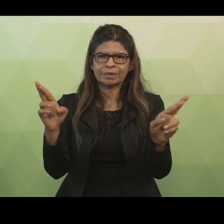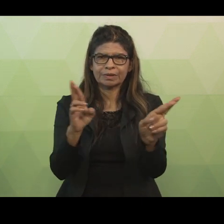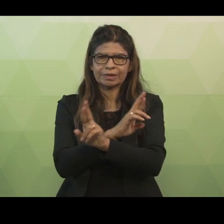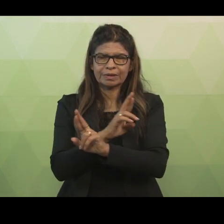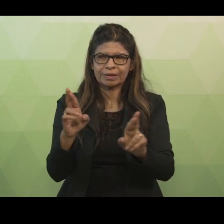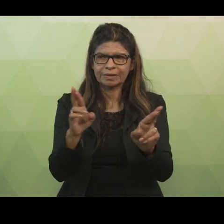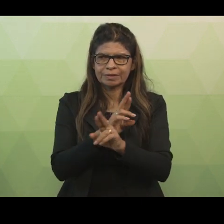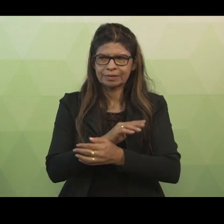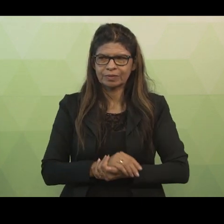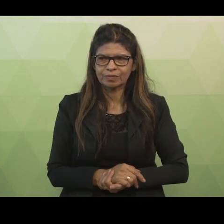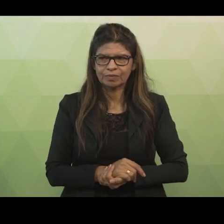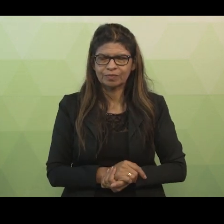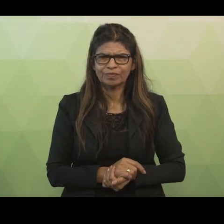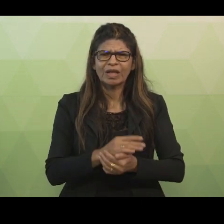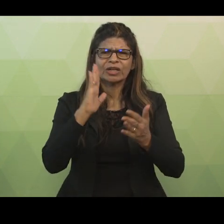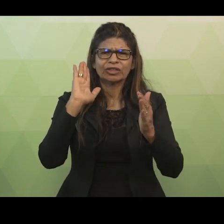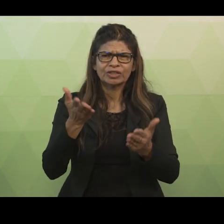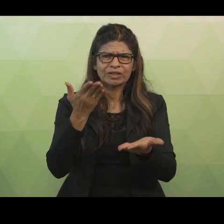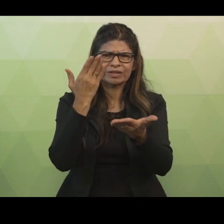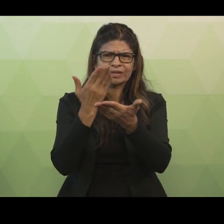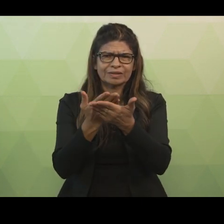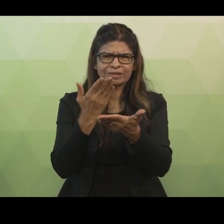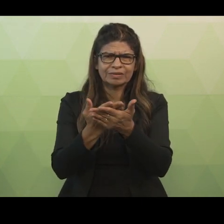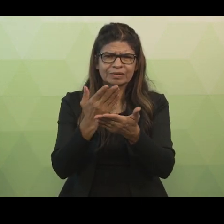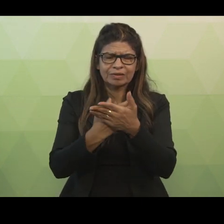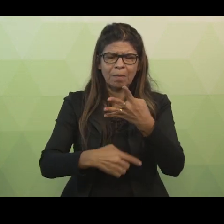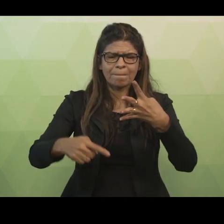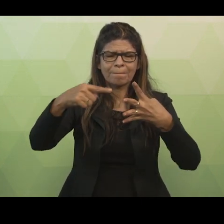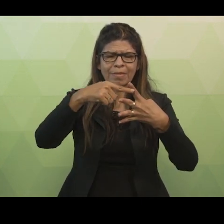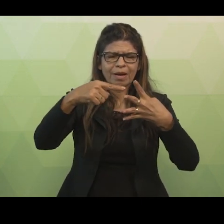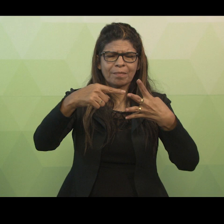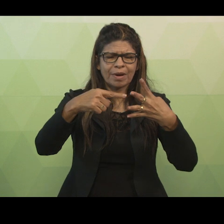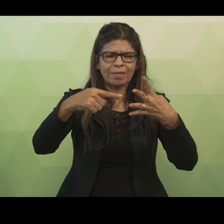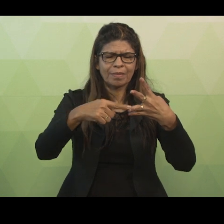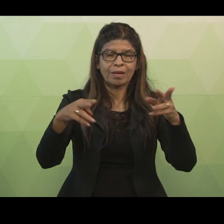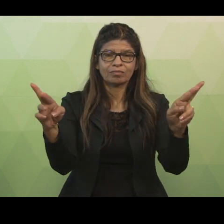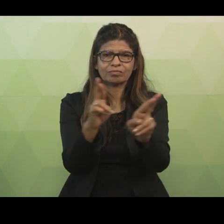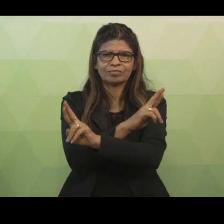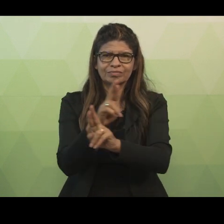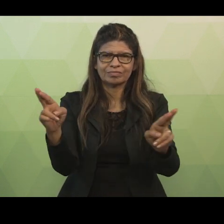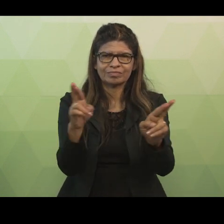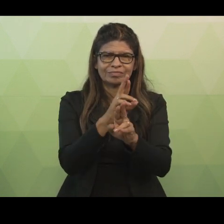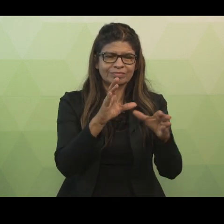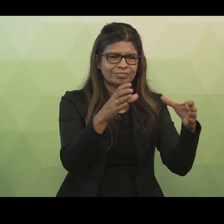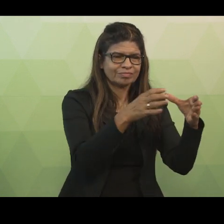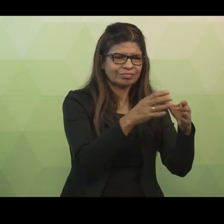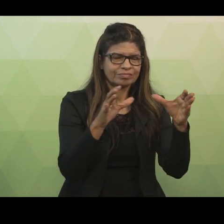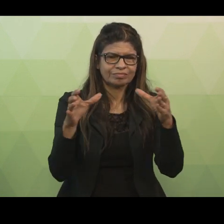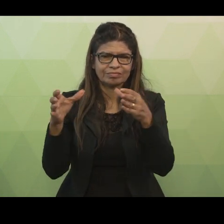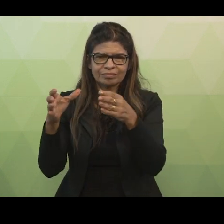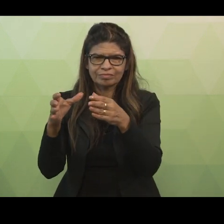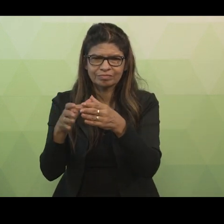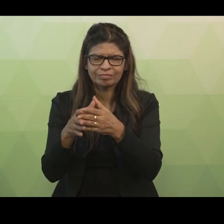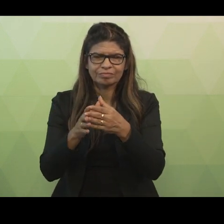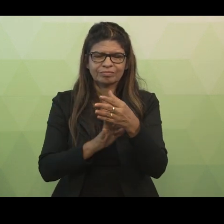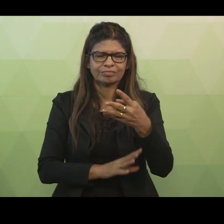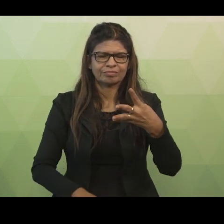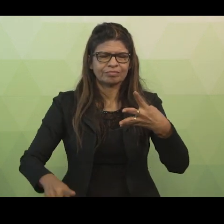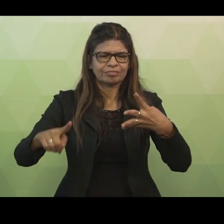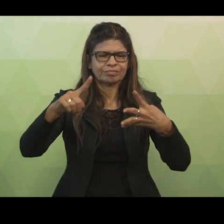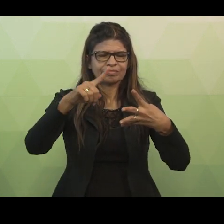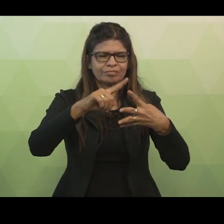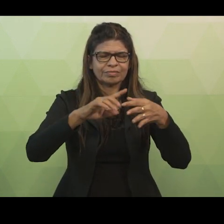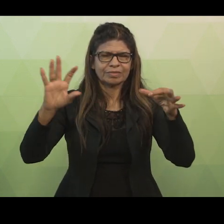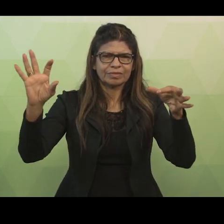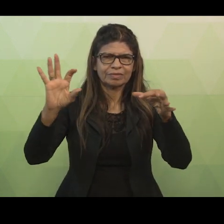e compreender com clareza como as atividades são realizadas atualmente. É importante que ele